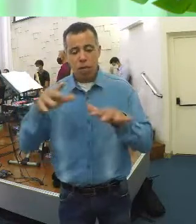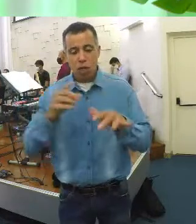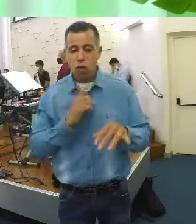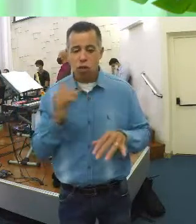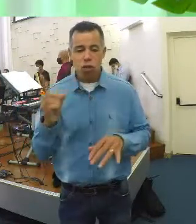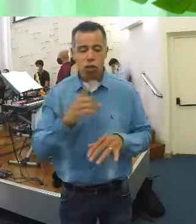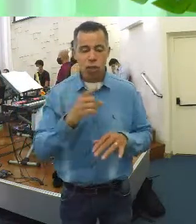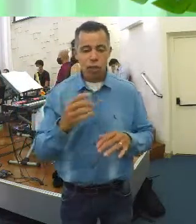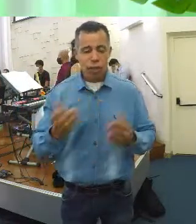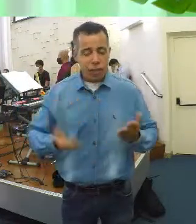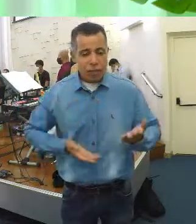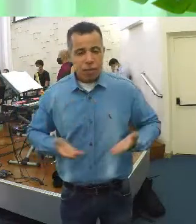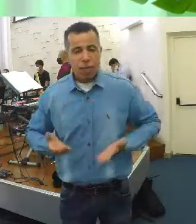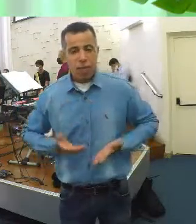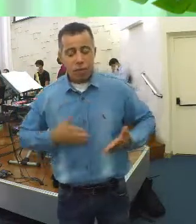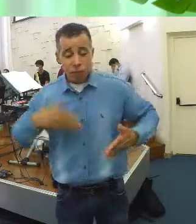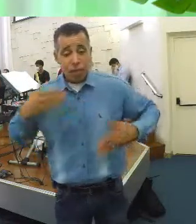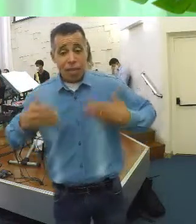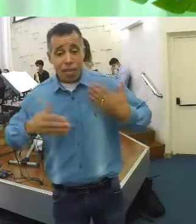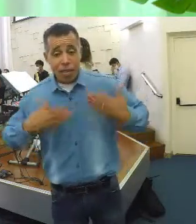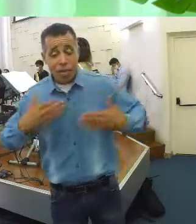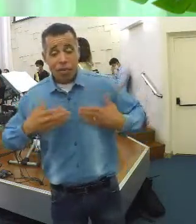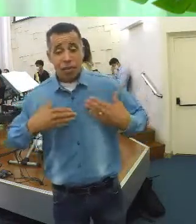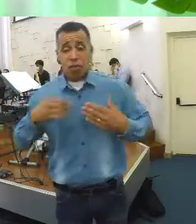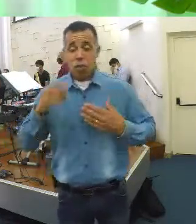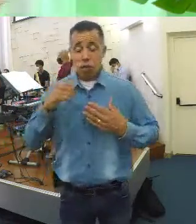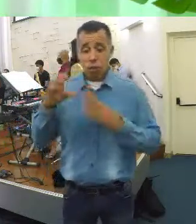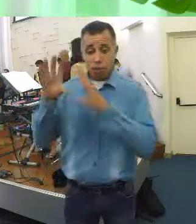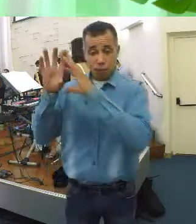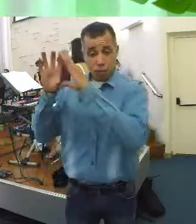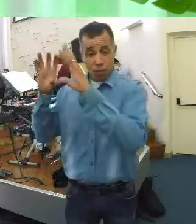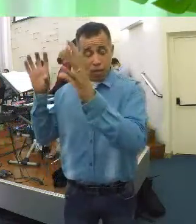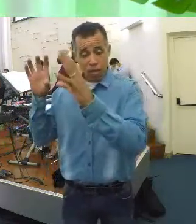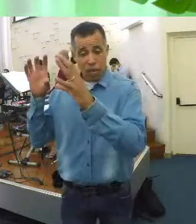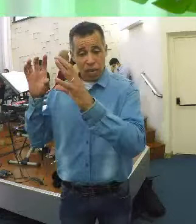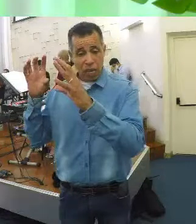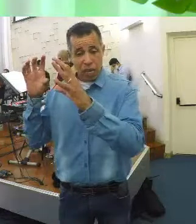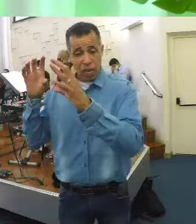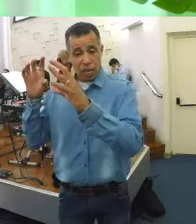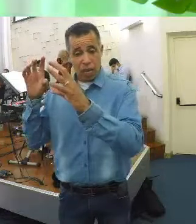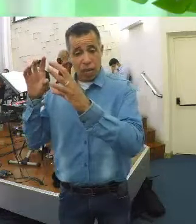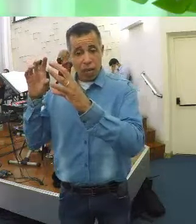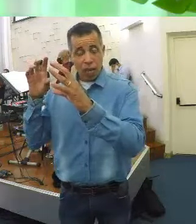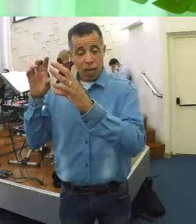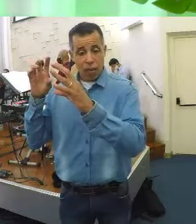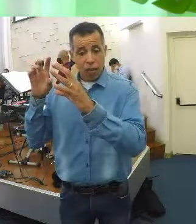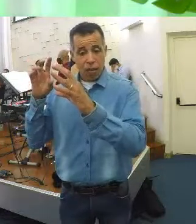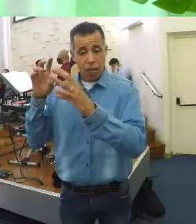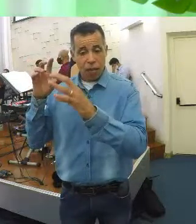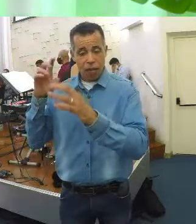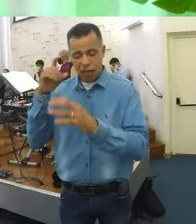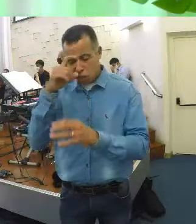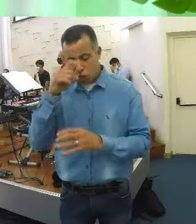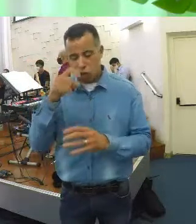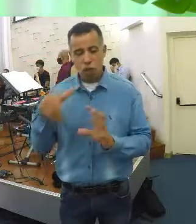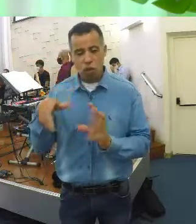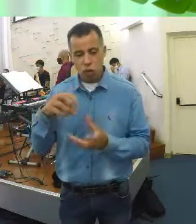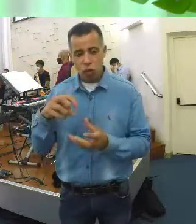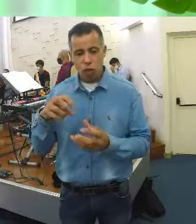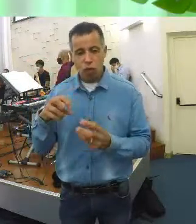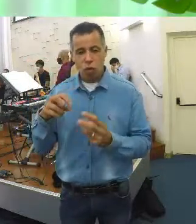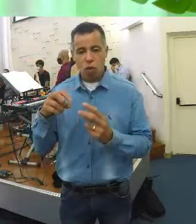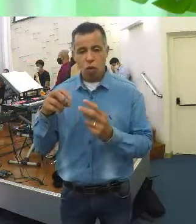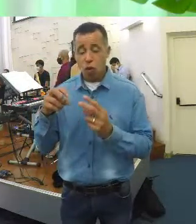alegria que nos move. Vocês têm visto o céu quando é difícil olhar para a terra? Olhem para o céu, irmãos, olhem para a redenção